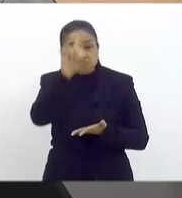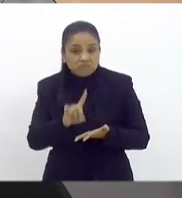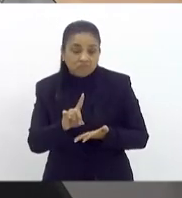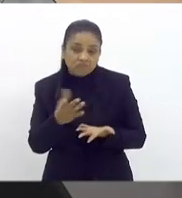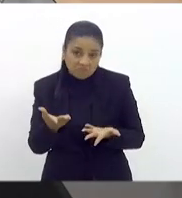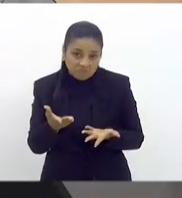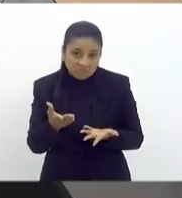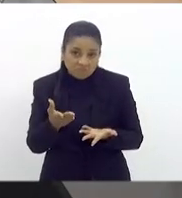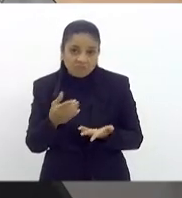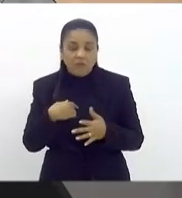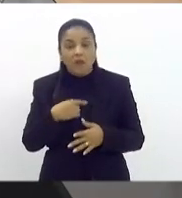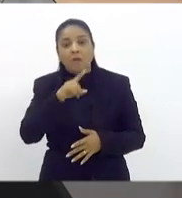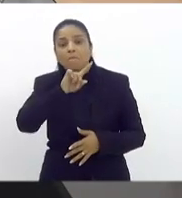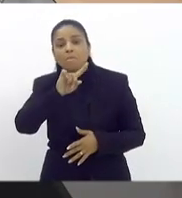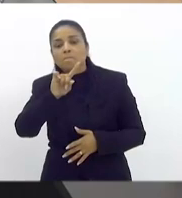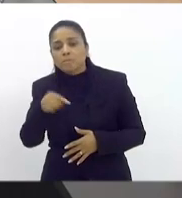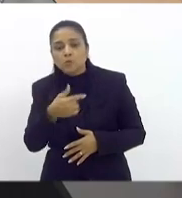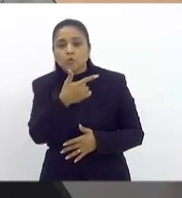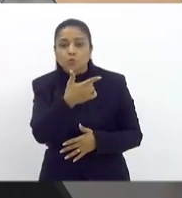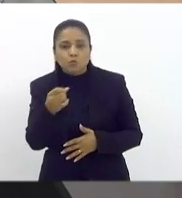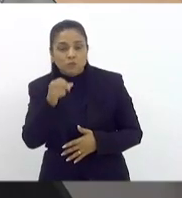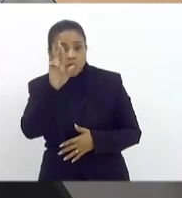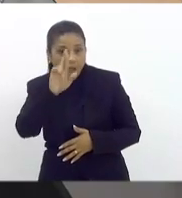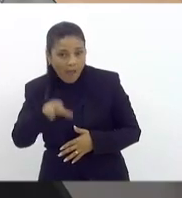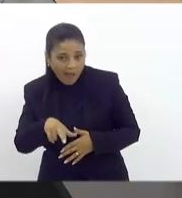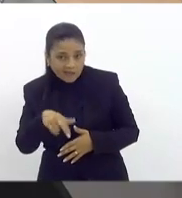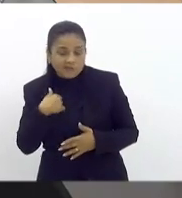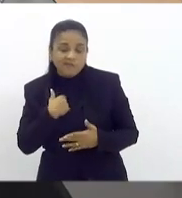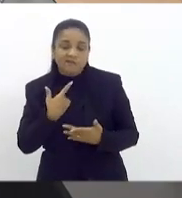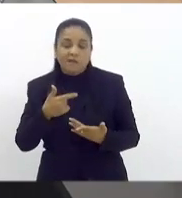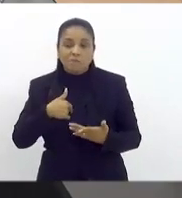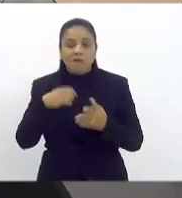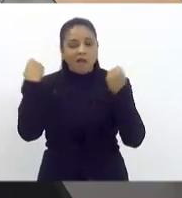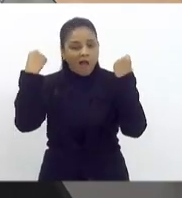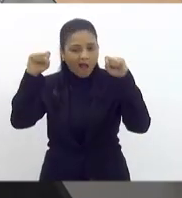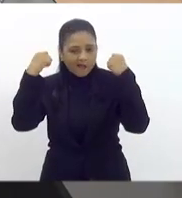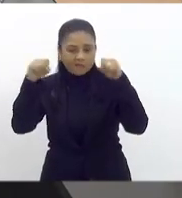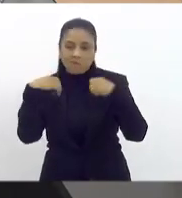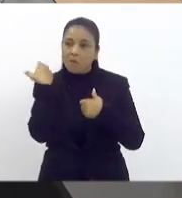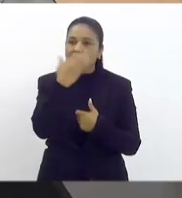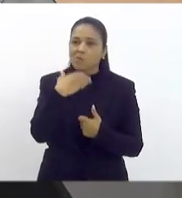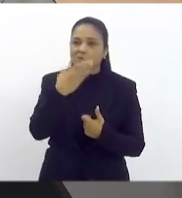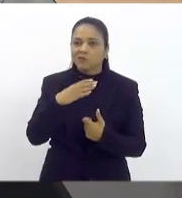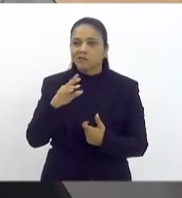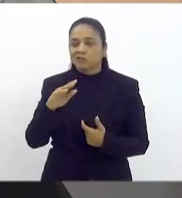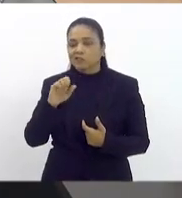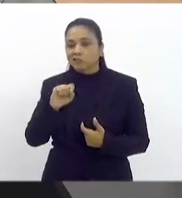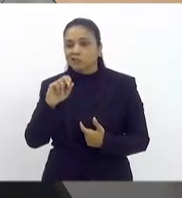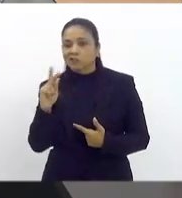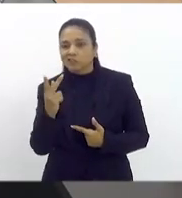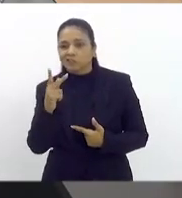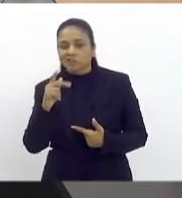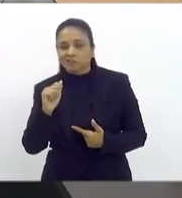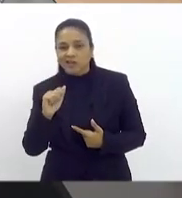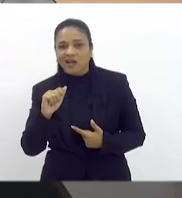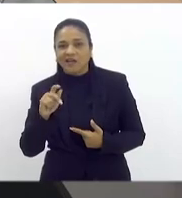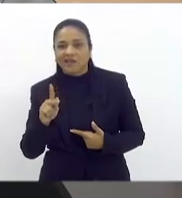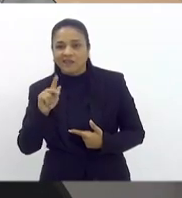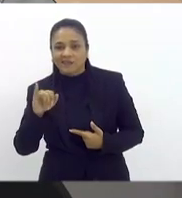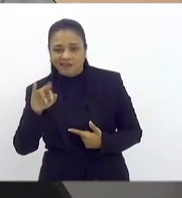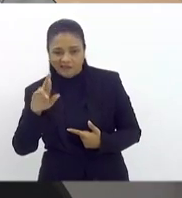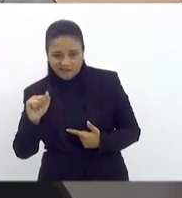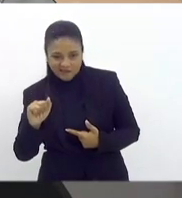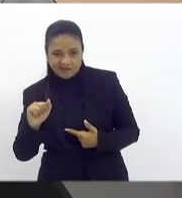desses R$1.200, se eu tocar na minha academia uma música da Shakira, da Rihanna, do Drake, do qualquer